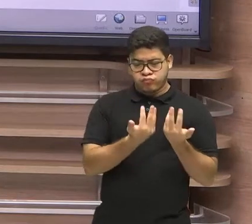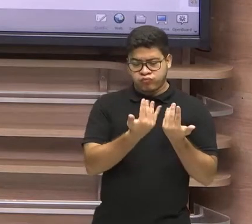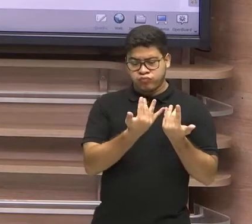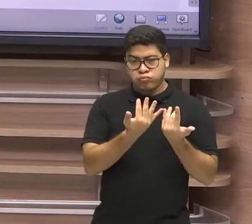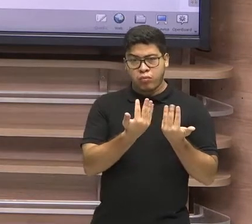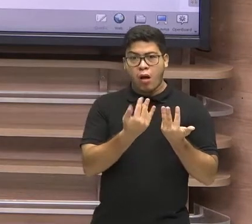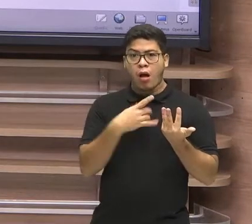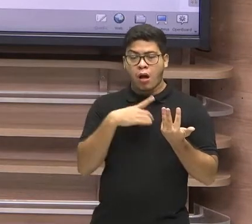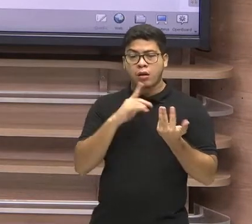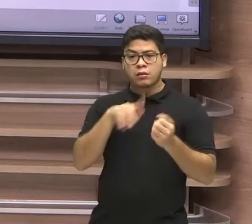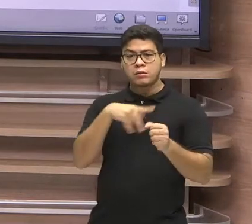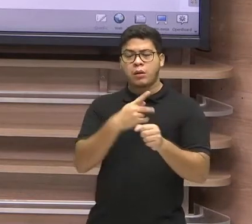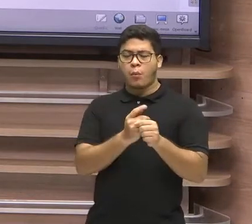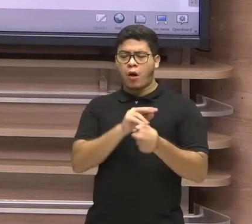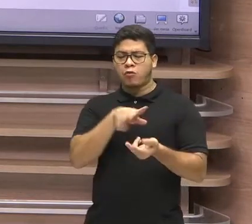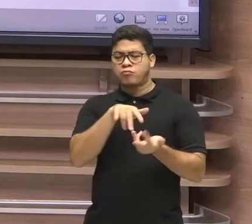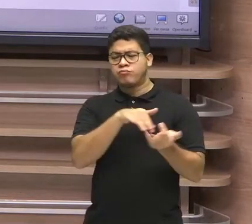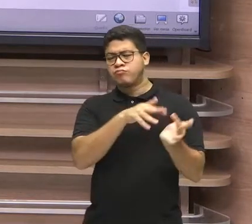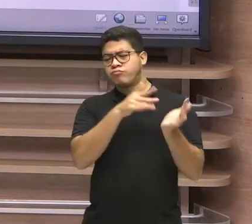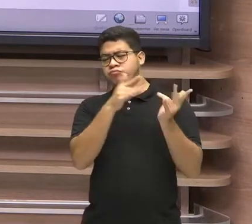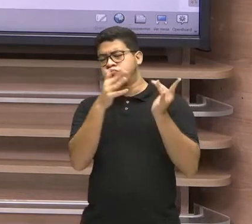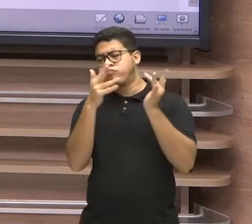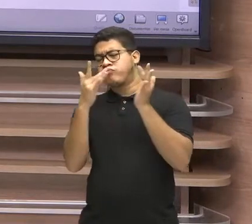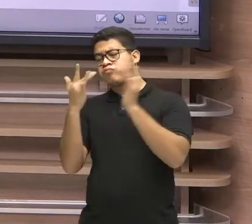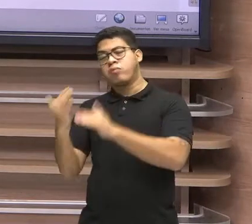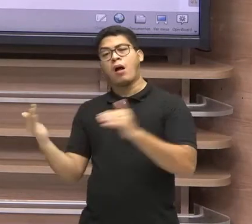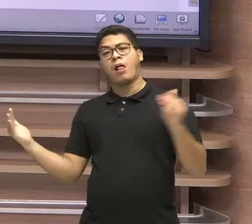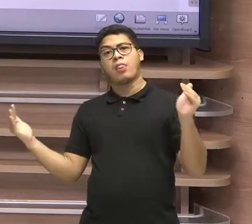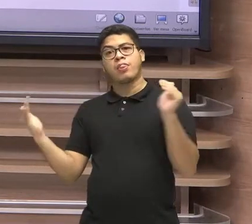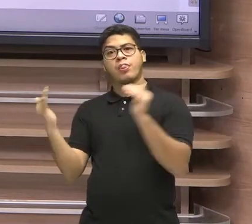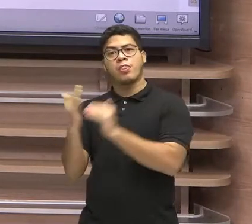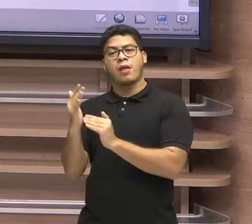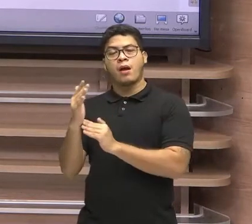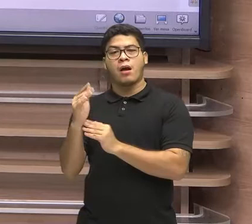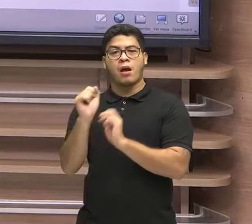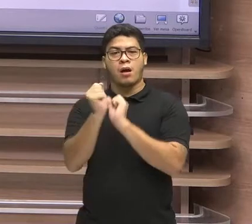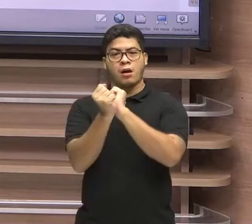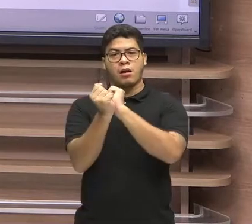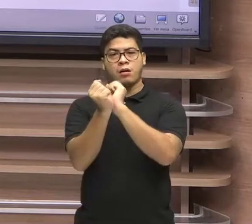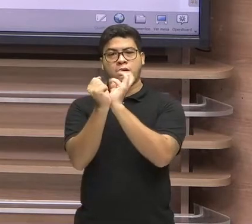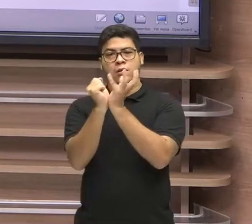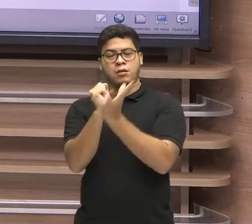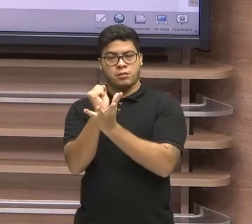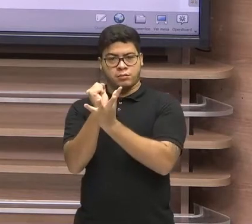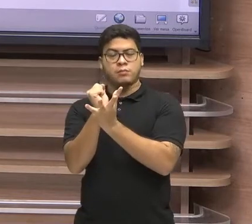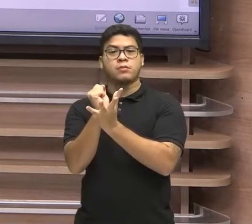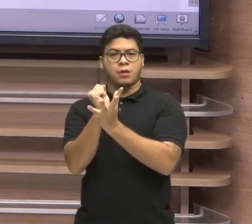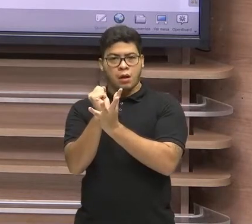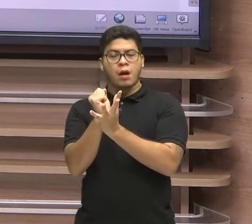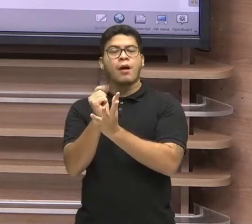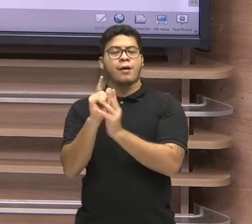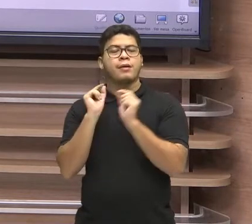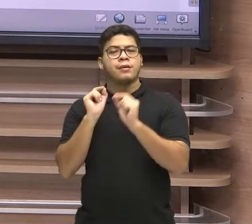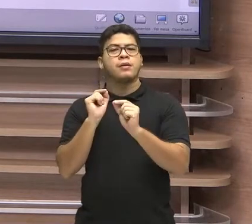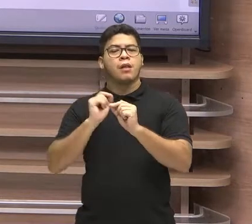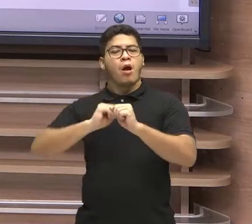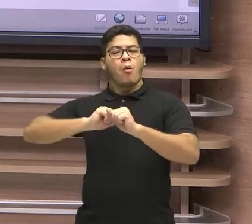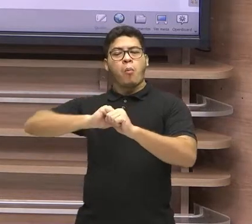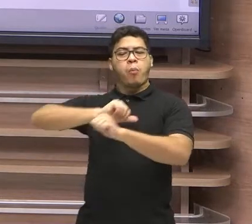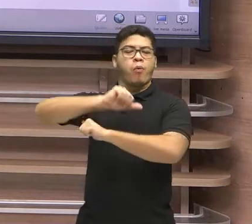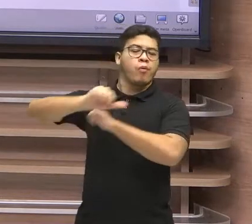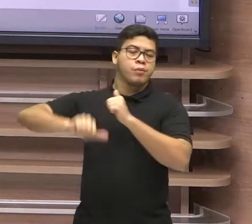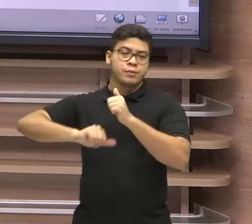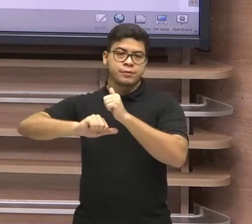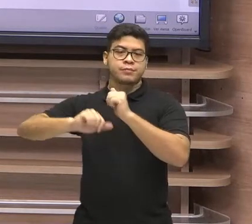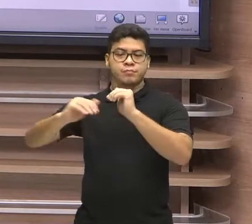pteridófitas, gimnospermas e chegamos nas angiospermas, que são as plantas que evoluíram e apresentaram aí